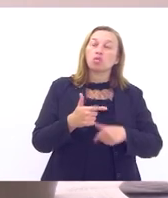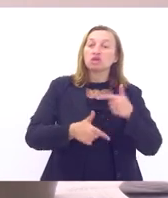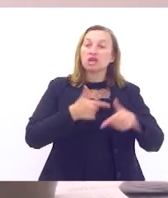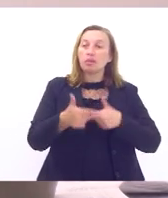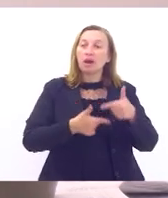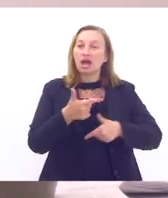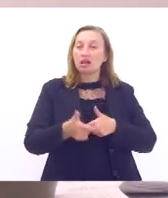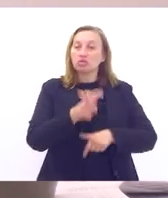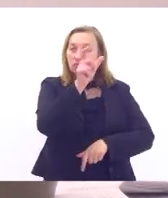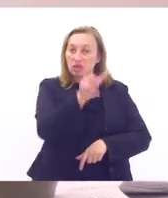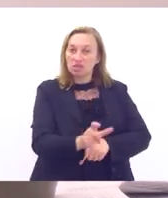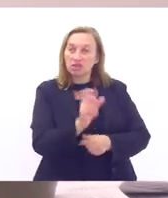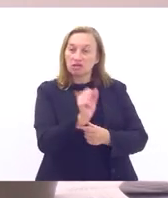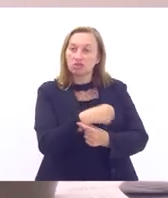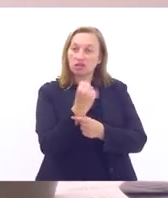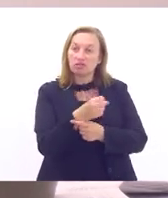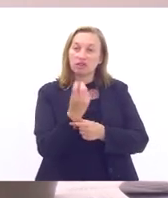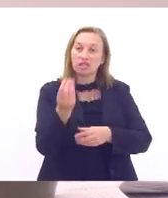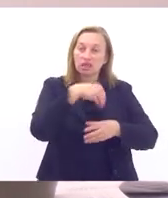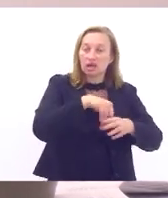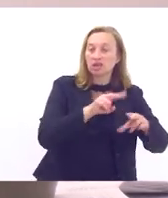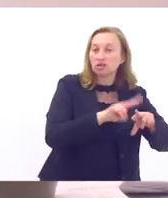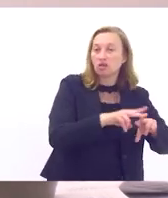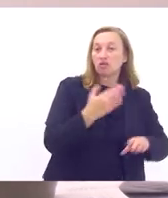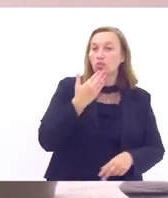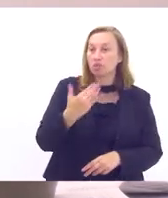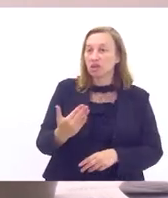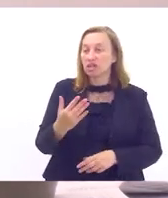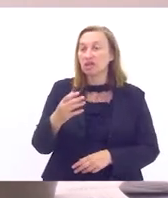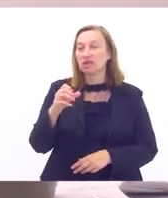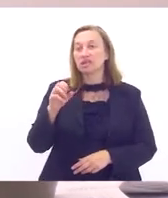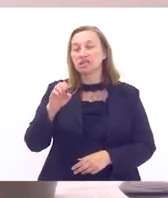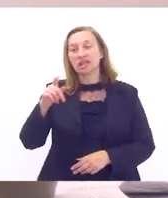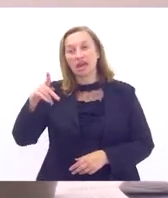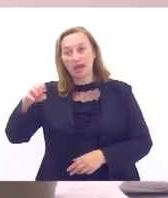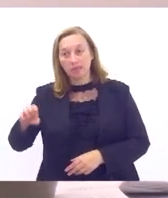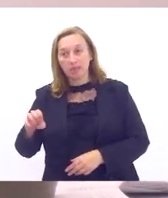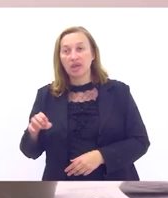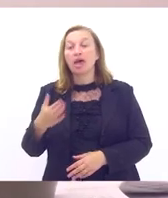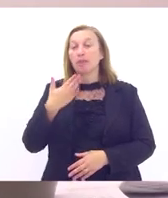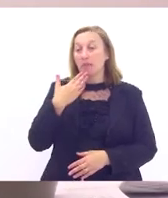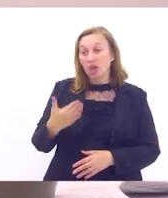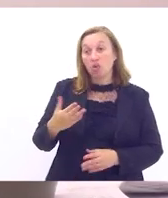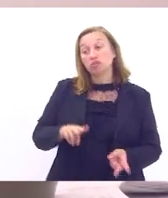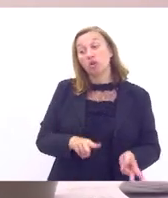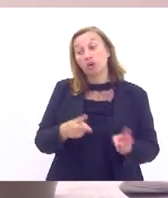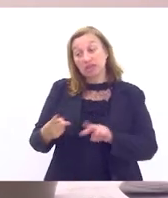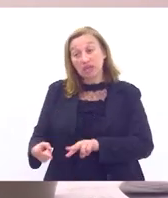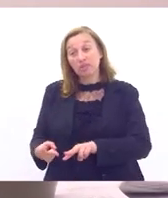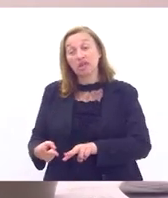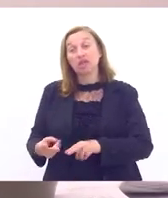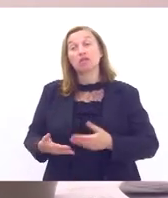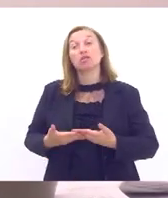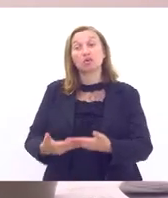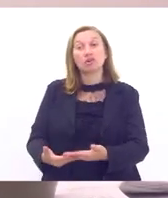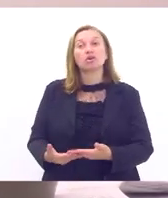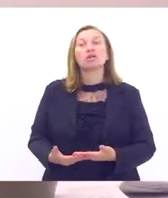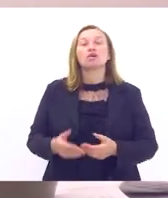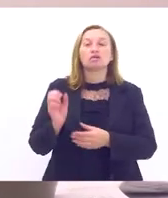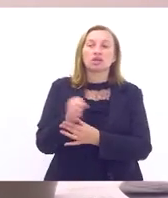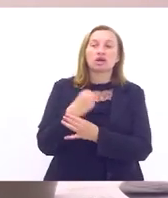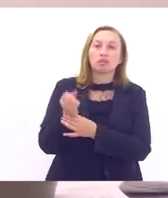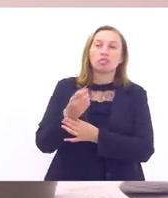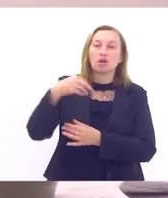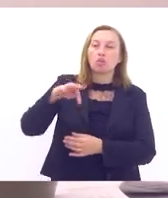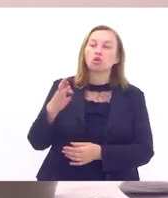de tuberculose no Estado do Rio de Janeiro. Fiz uma outra recomendação à SEAP dizendo que era melhor usar esse equipamento para a fisioterapia motora, já que temos uma série de